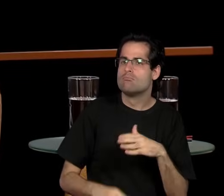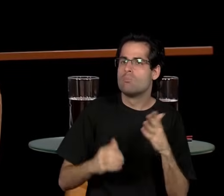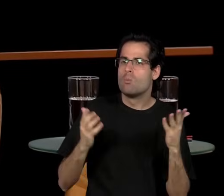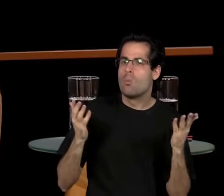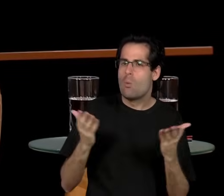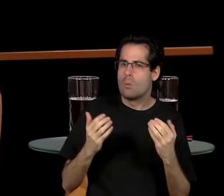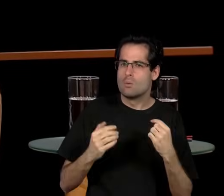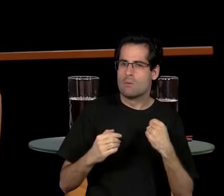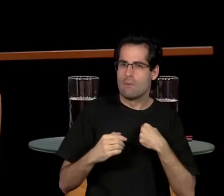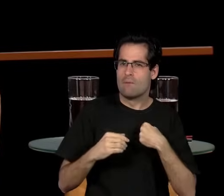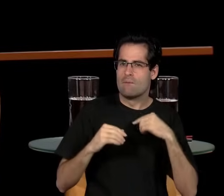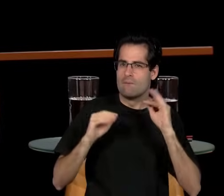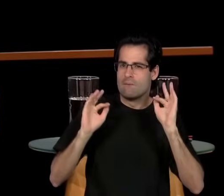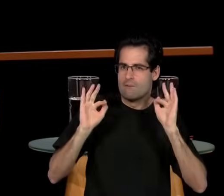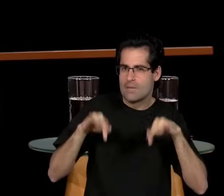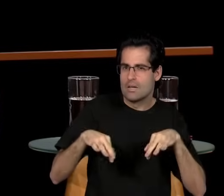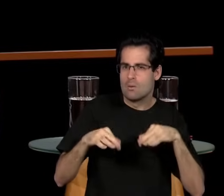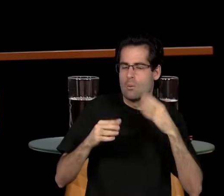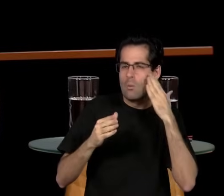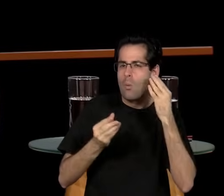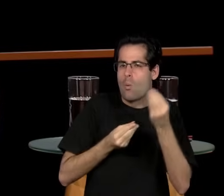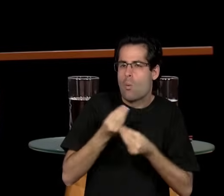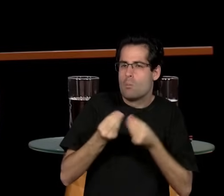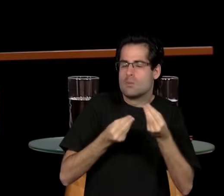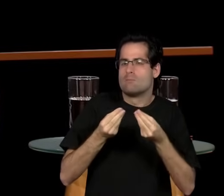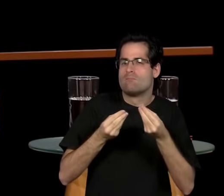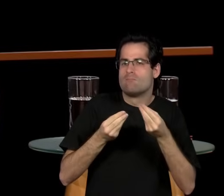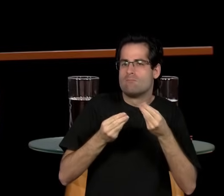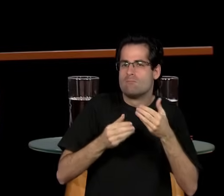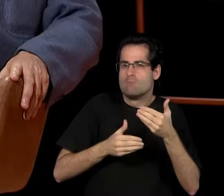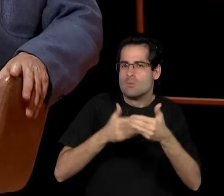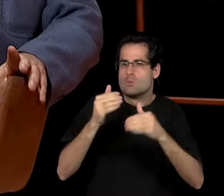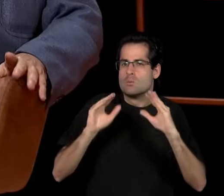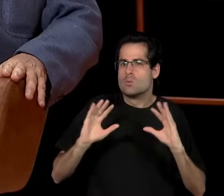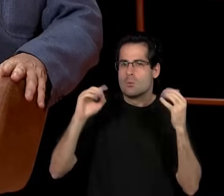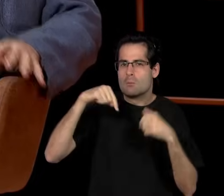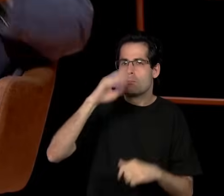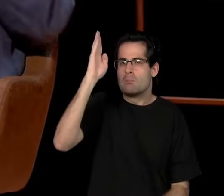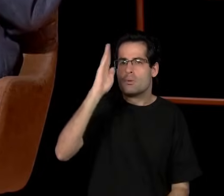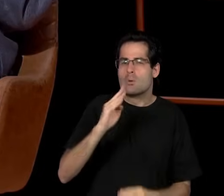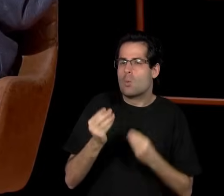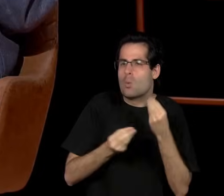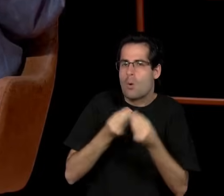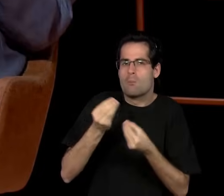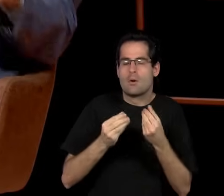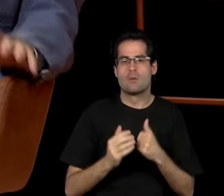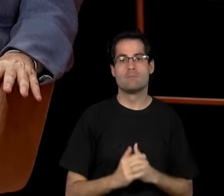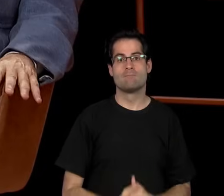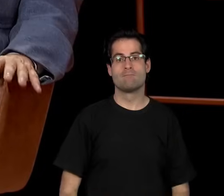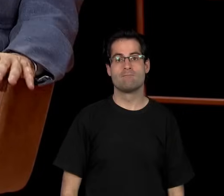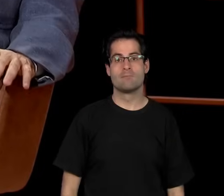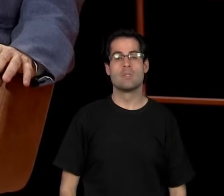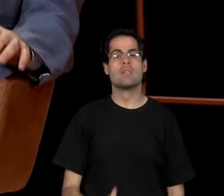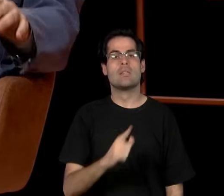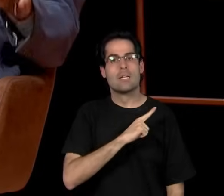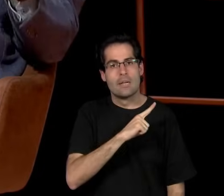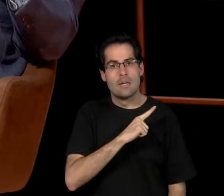saber o que vem por aí. Quais são as próximas atrações que você está trazendo para o Brasil? Nós já temos programados para o ano que